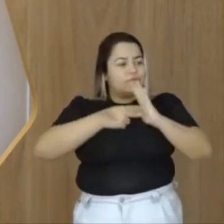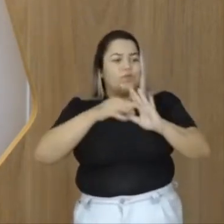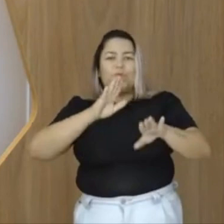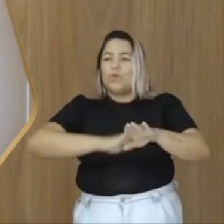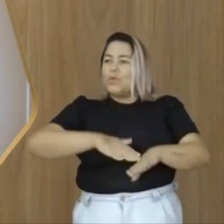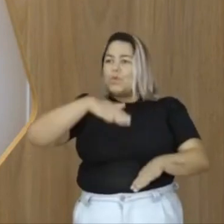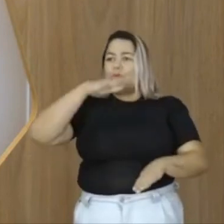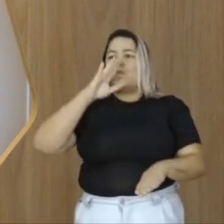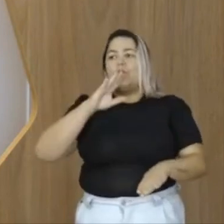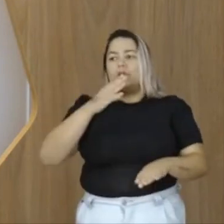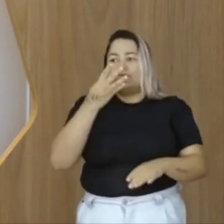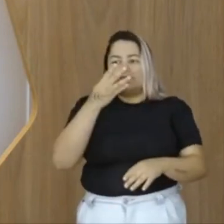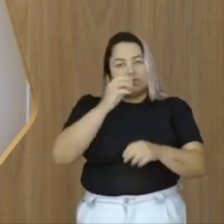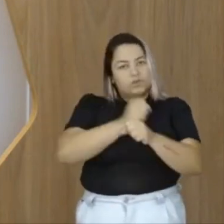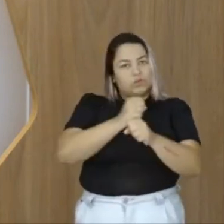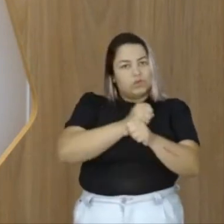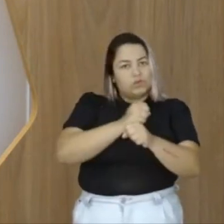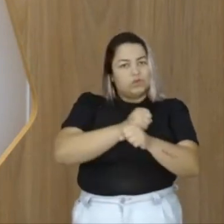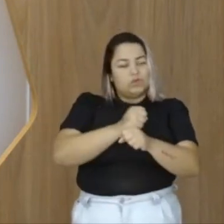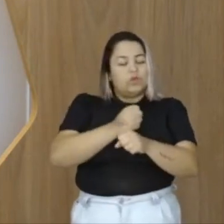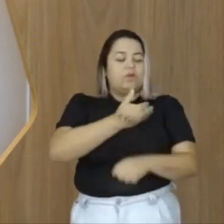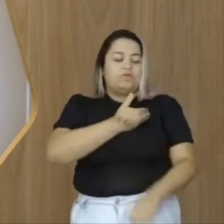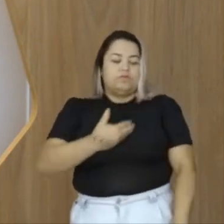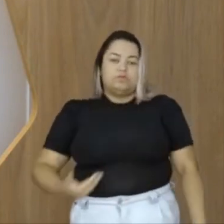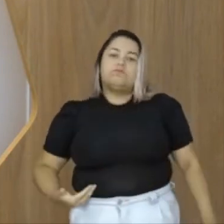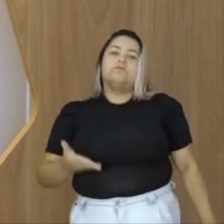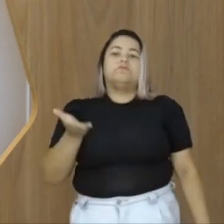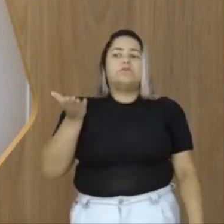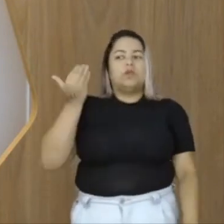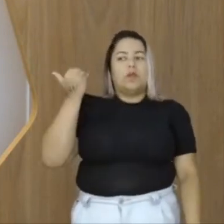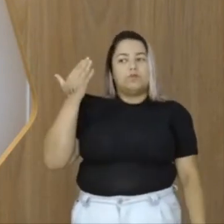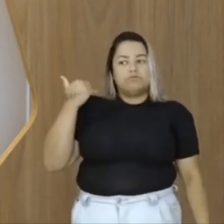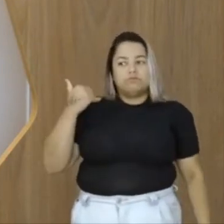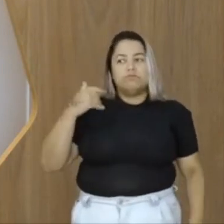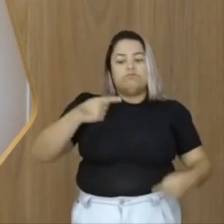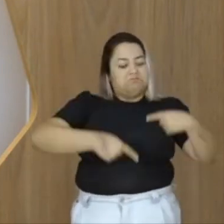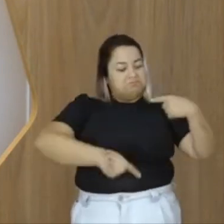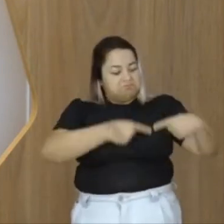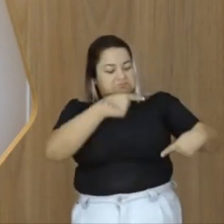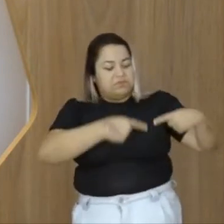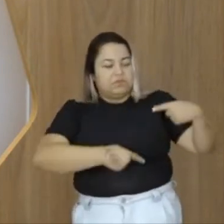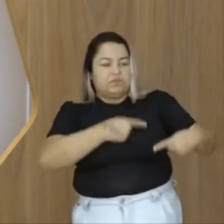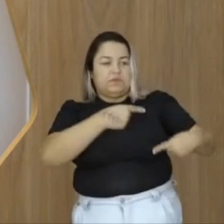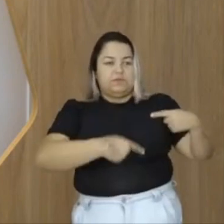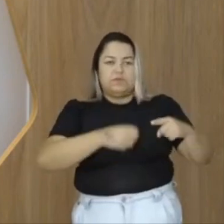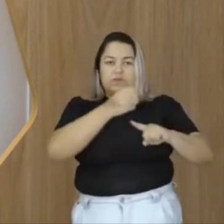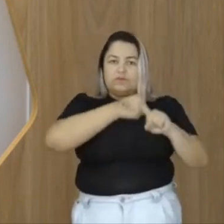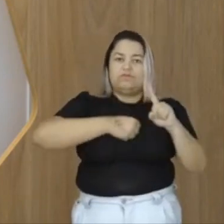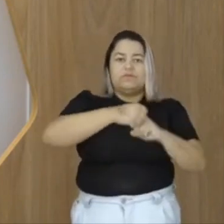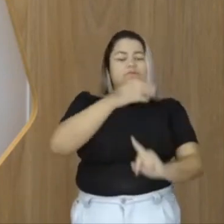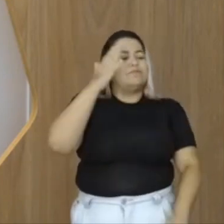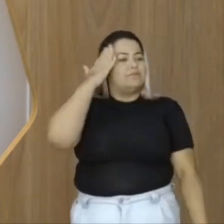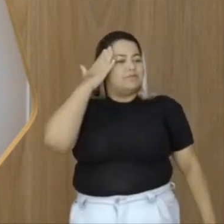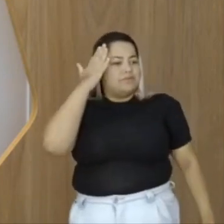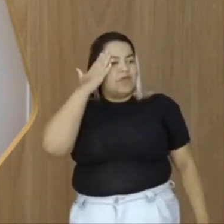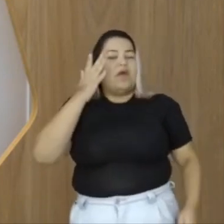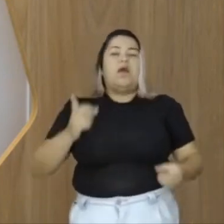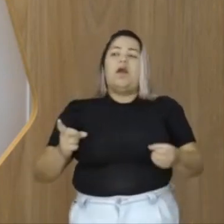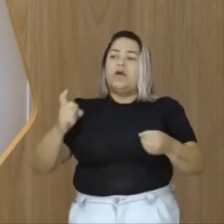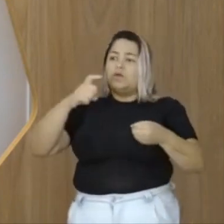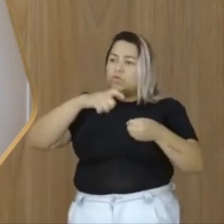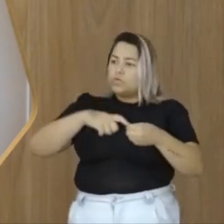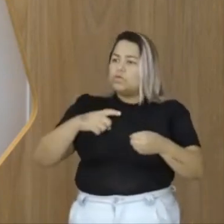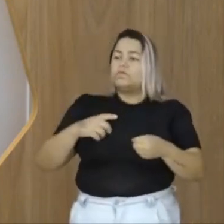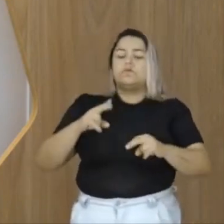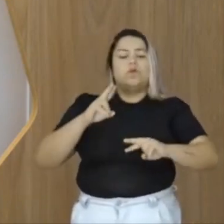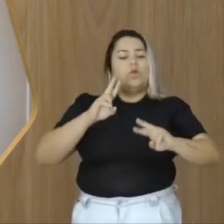4 anos do governo passado. Então, isso significa que a política pública de assistência social, está voltando, com um